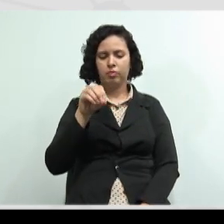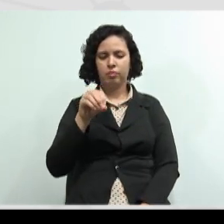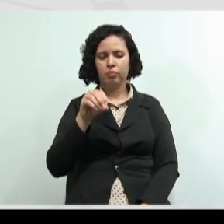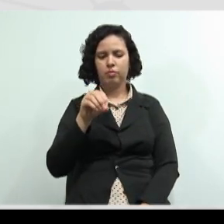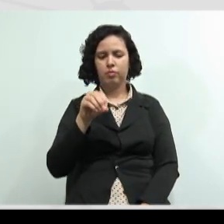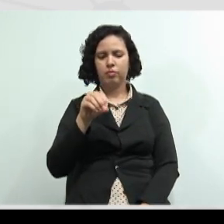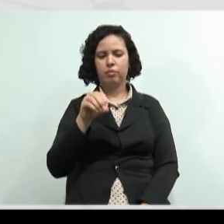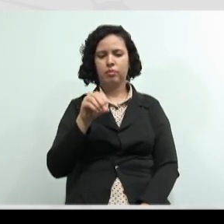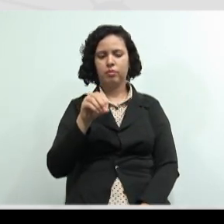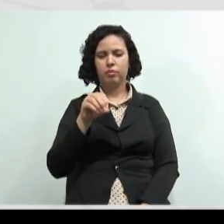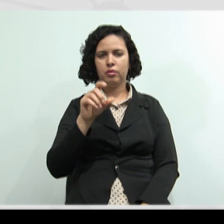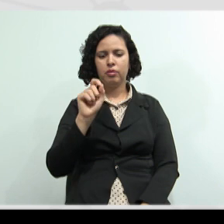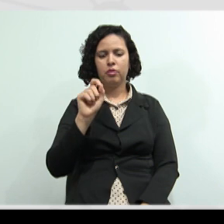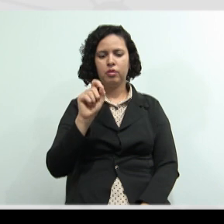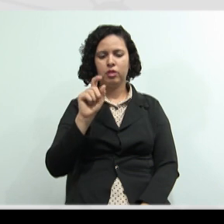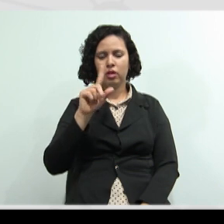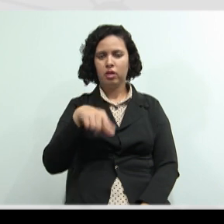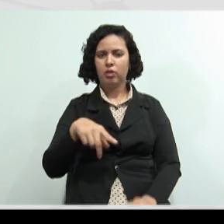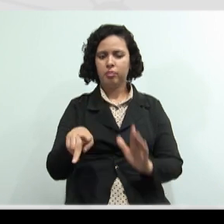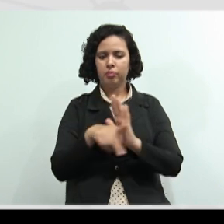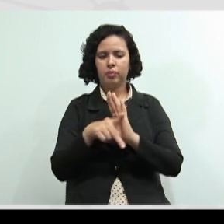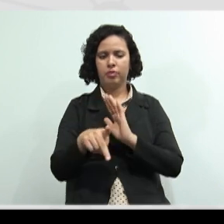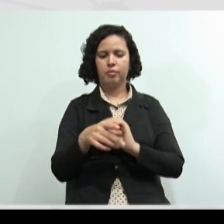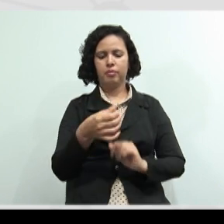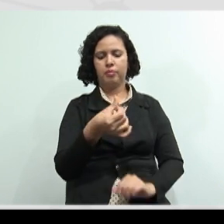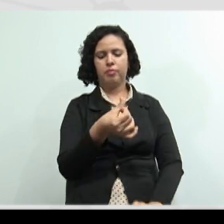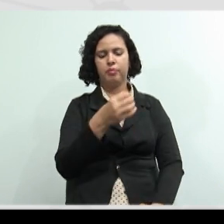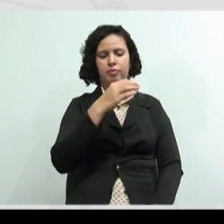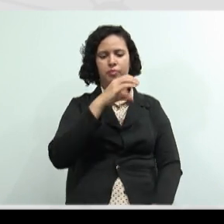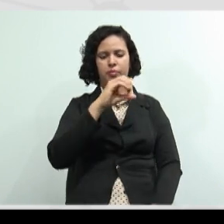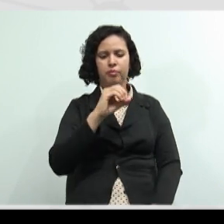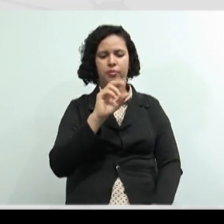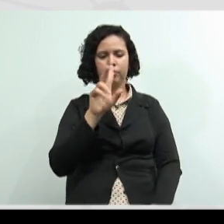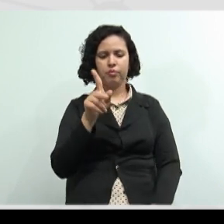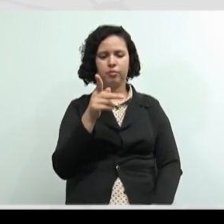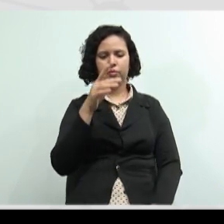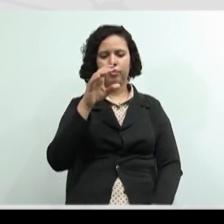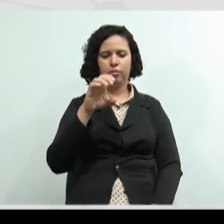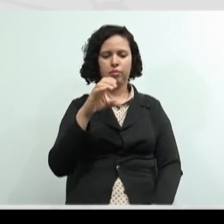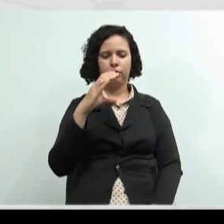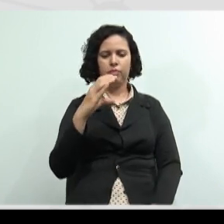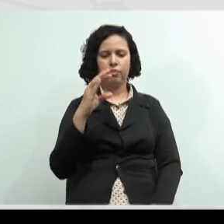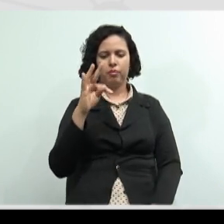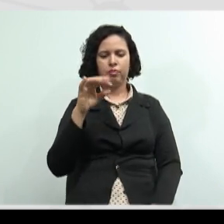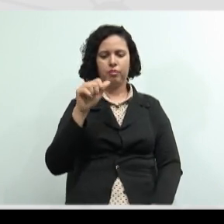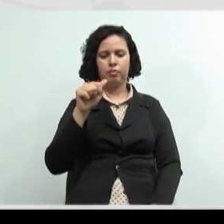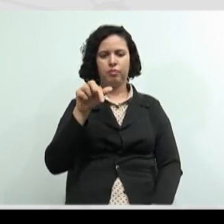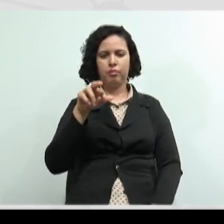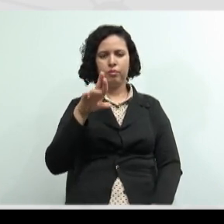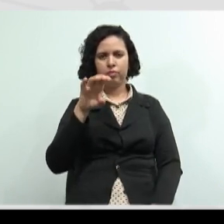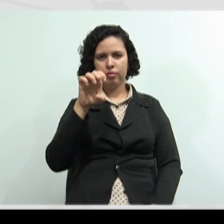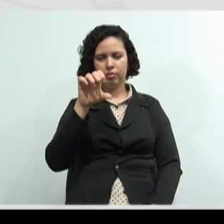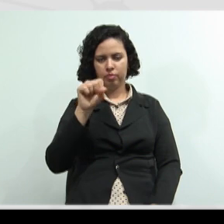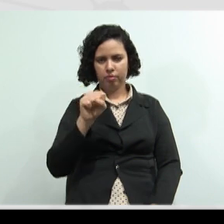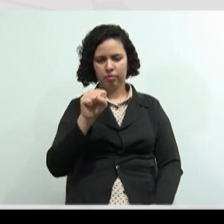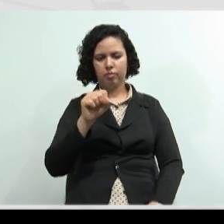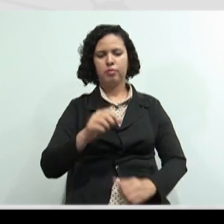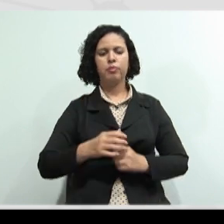equivale a 60 hectares. Então, 4 módulos fiscais até 240